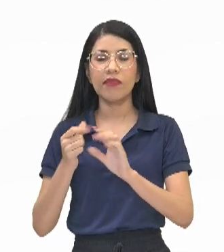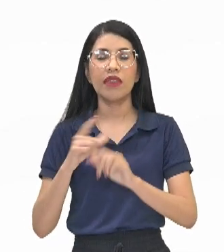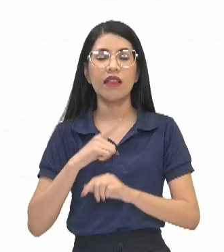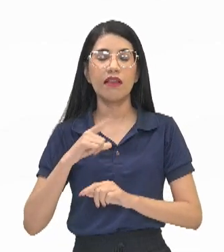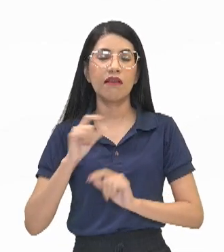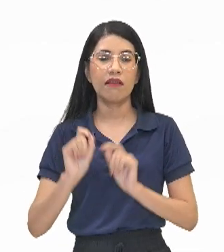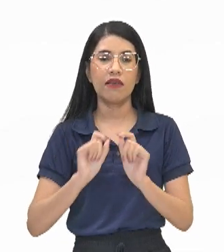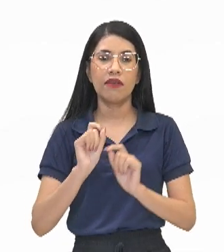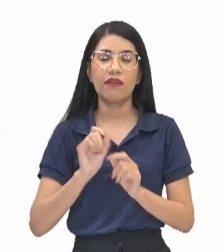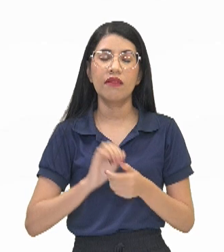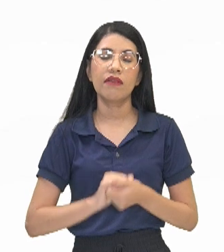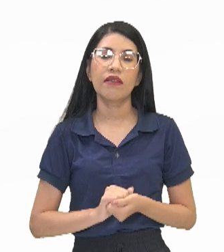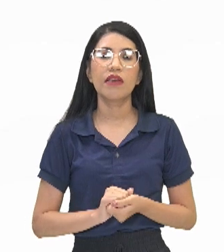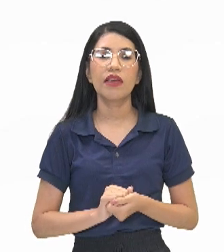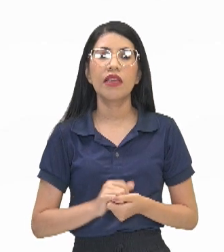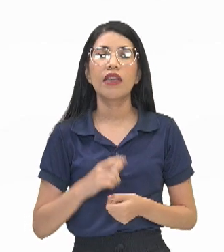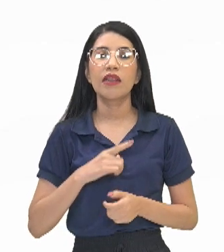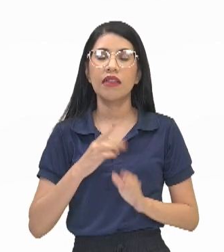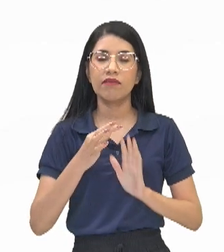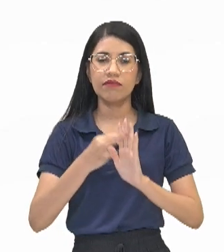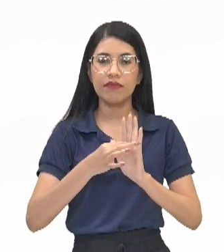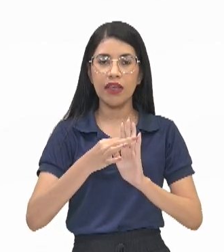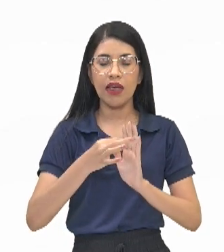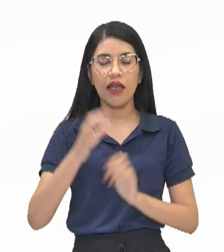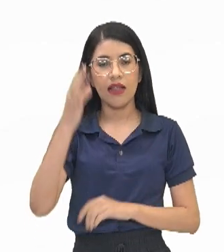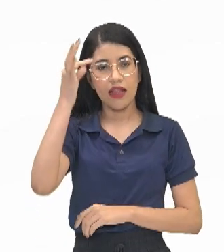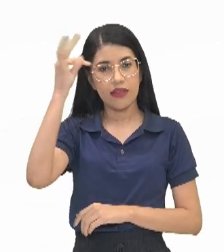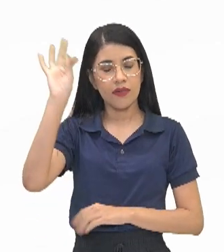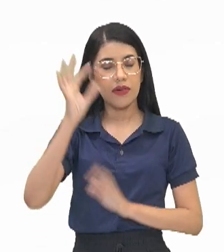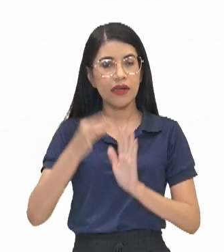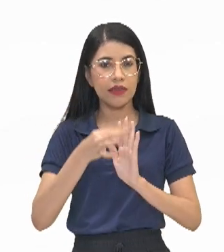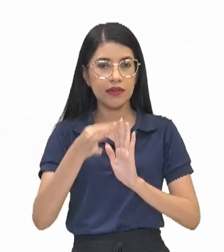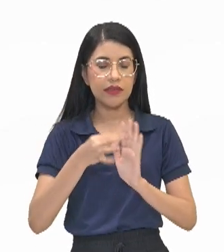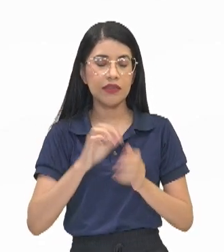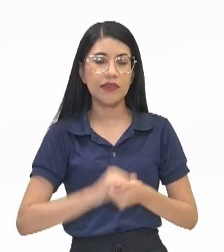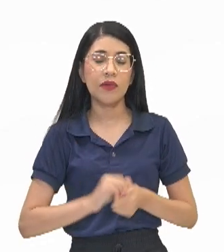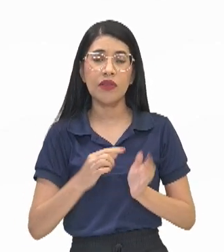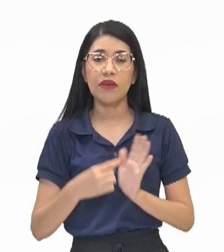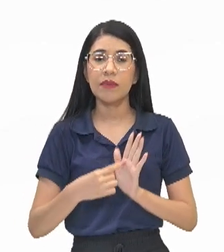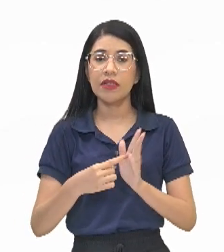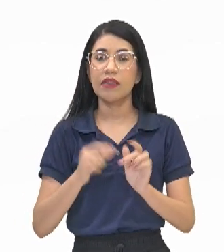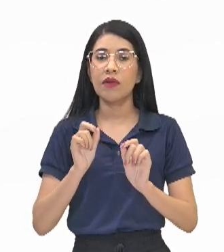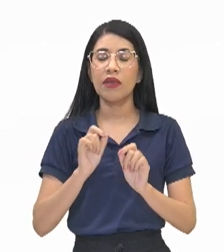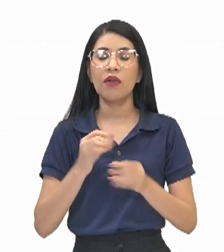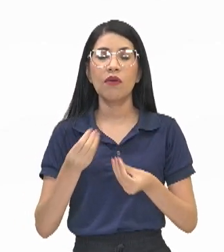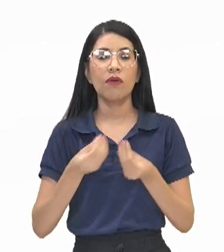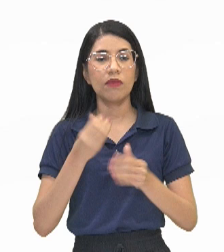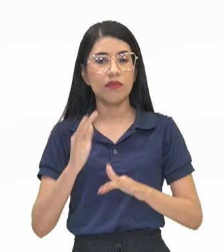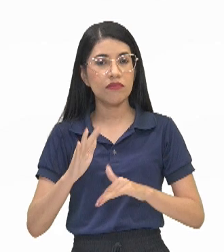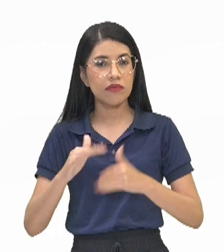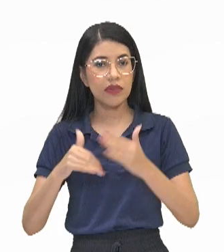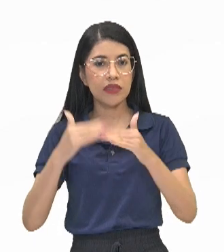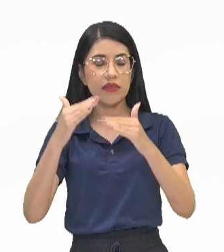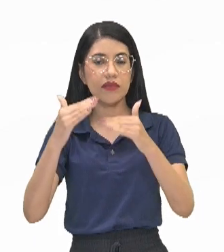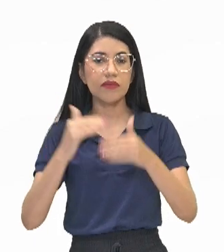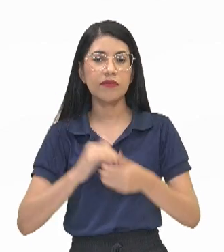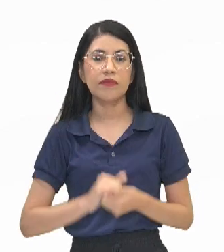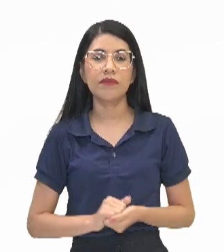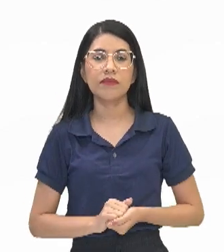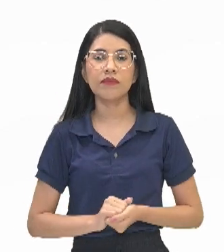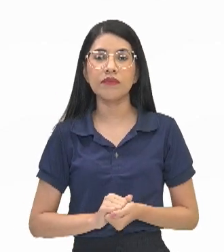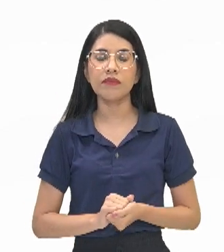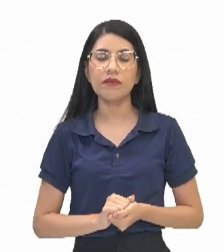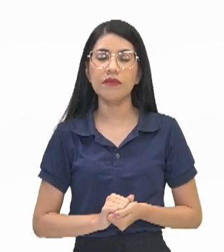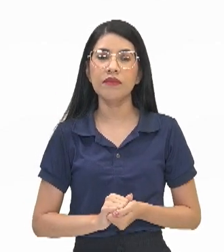haver a teoria crítica. Então, ela vai apontar para um desenvolvimento, né, continuando aqui,